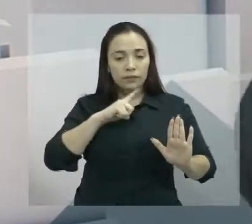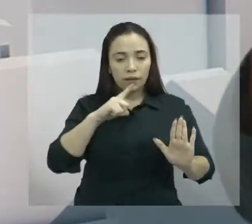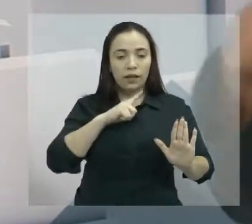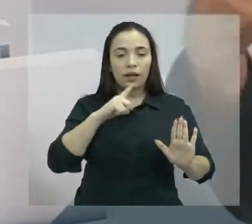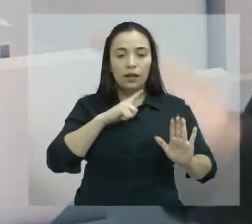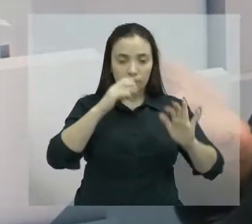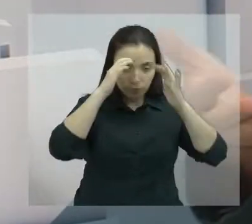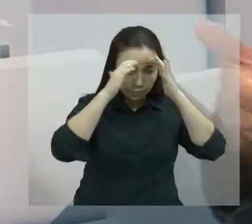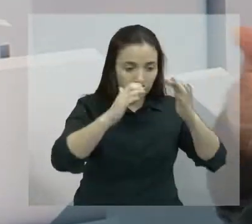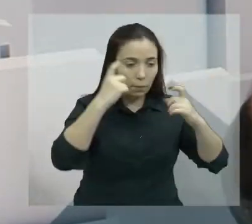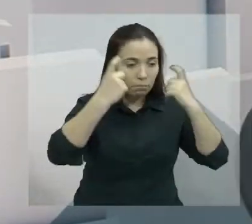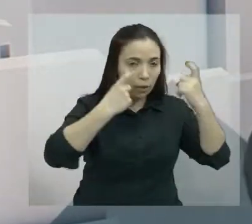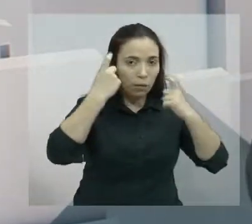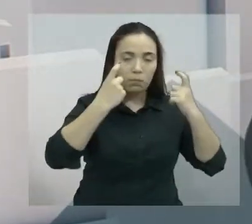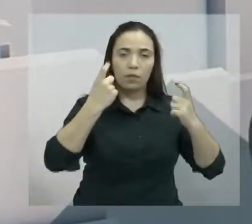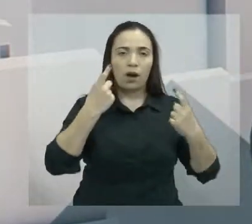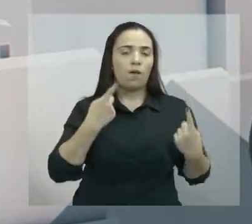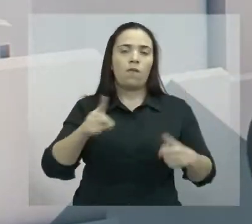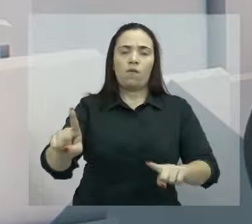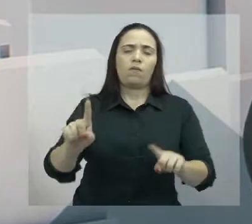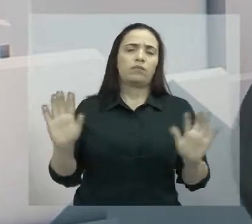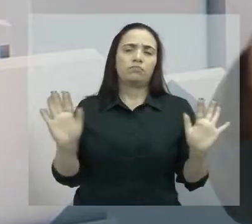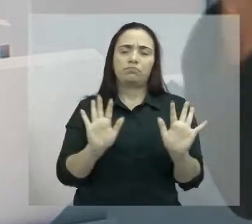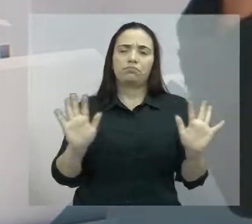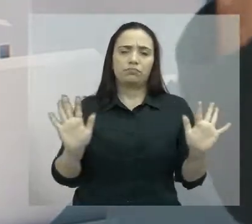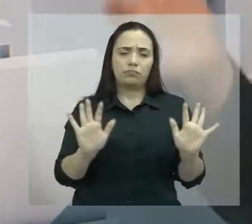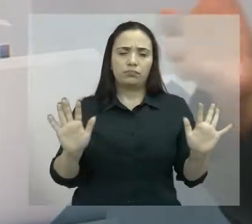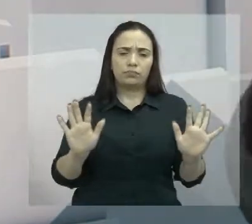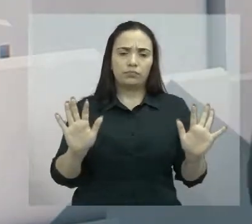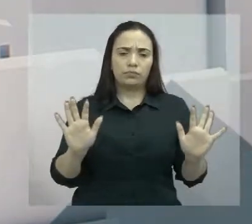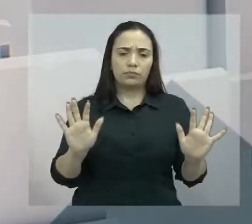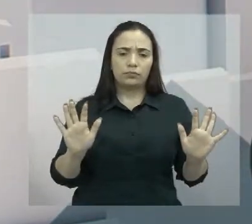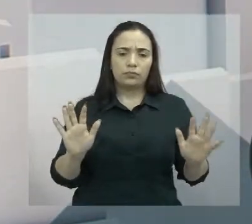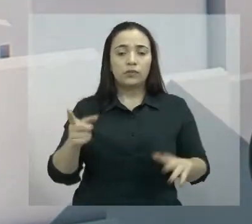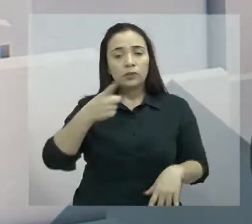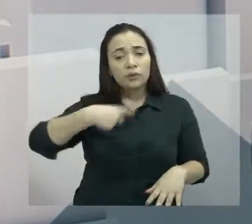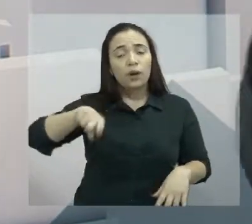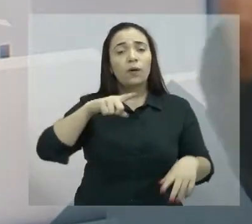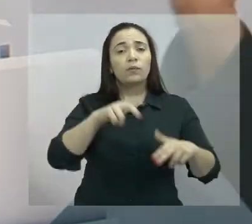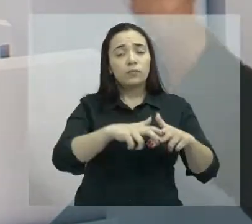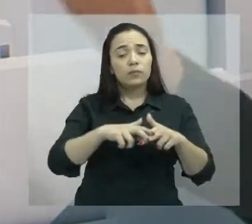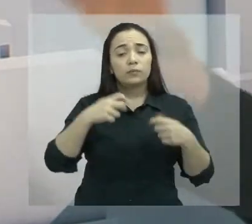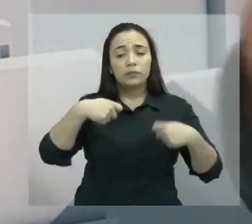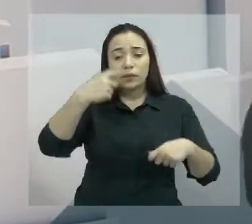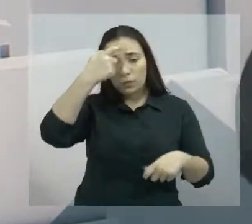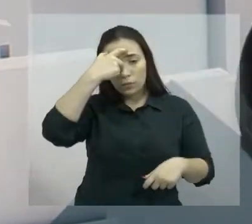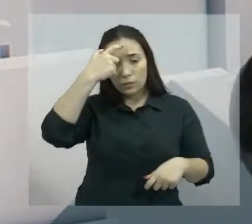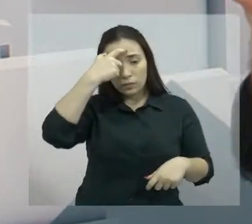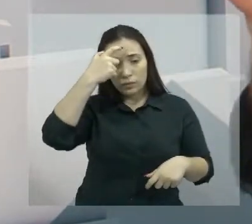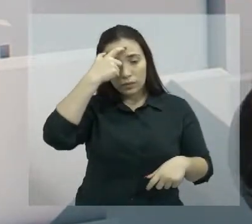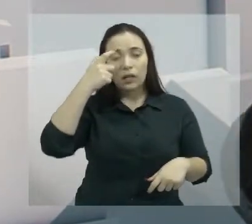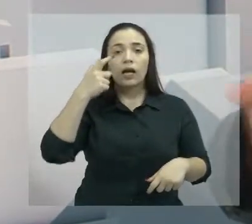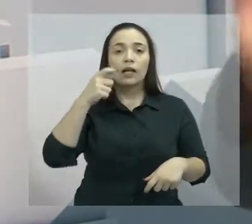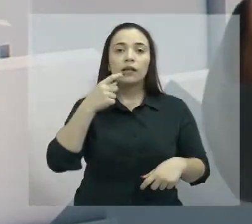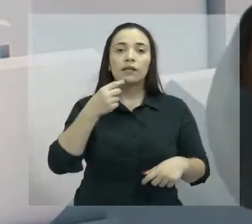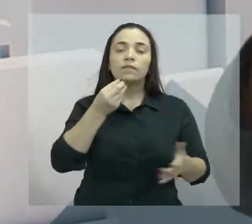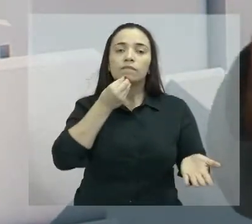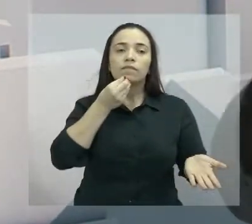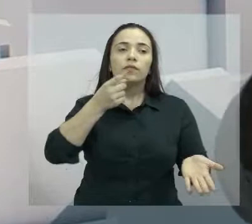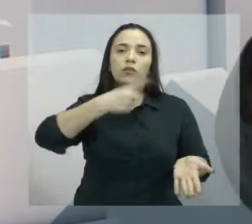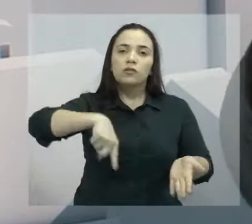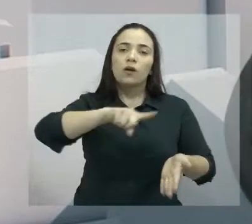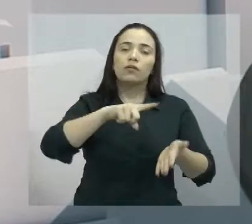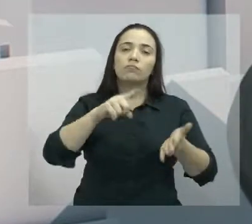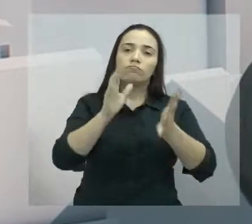do condutor e não contra. Quer dizer, se a gente passasse a ver por esse lado, né, todos nós iríamos aplaudir isso. E